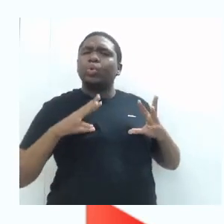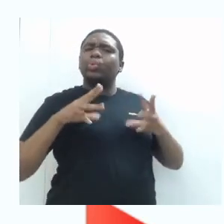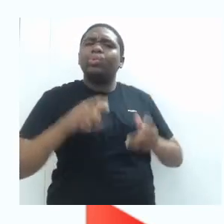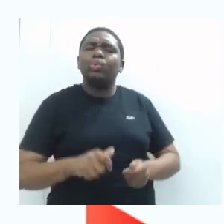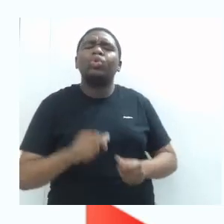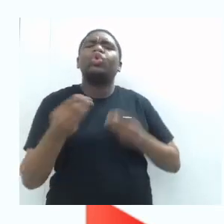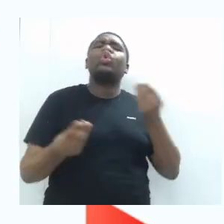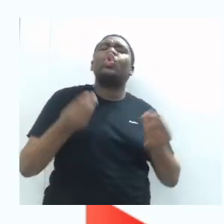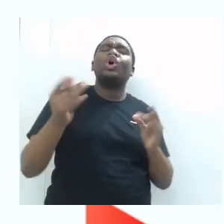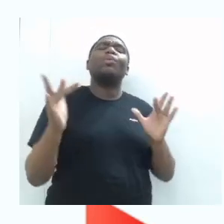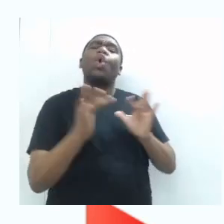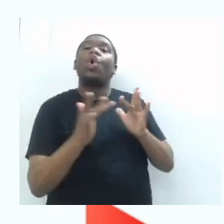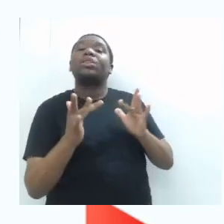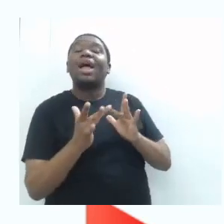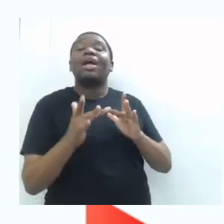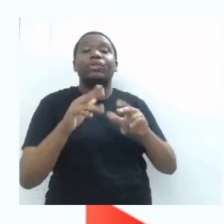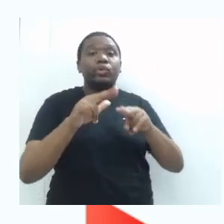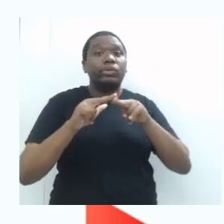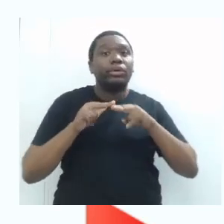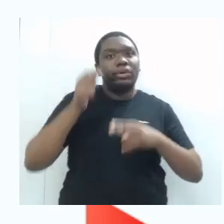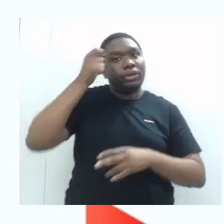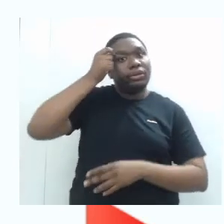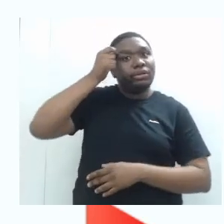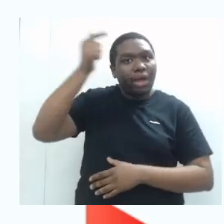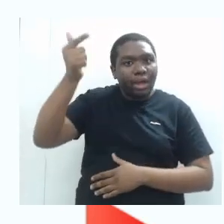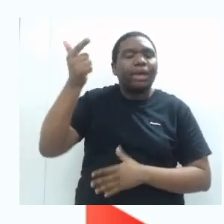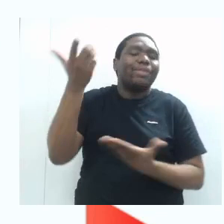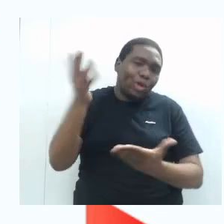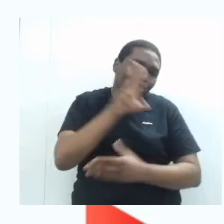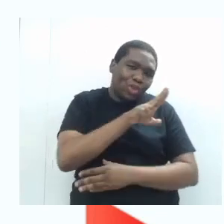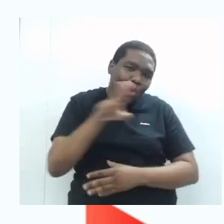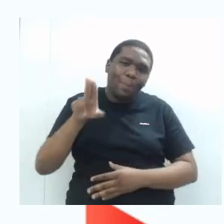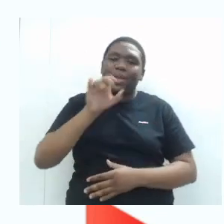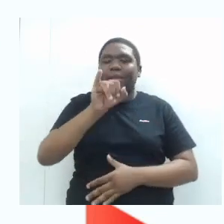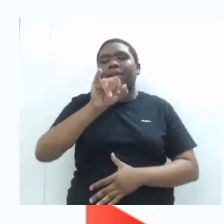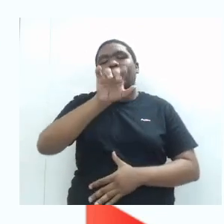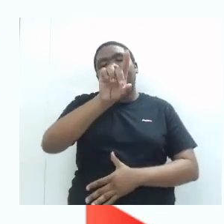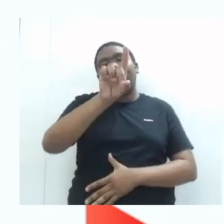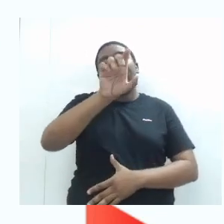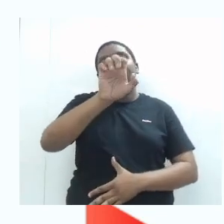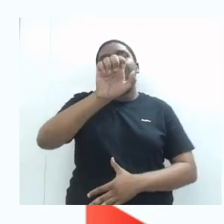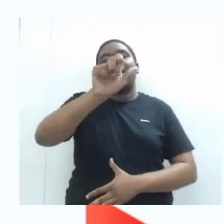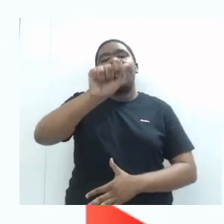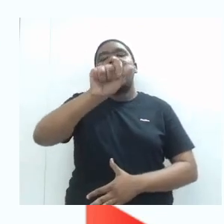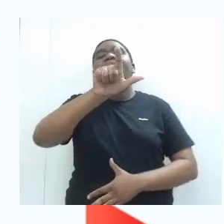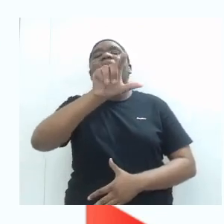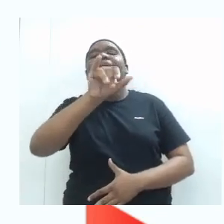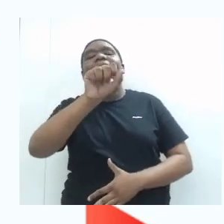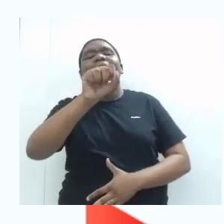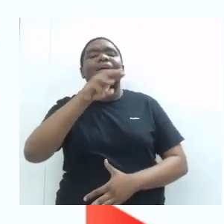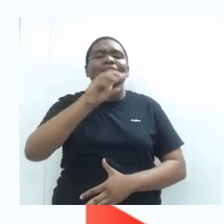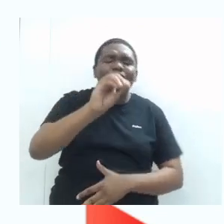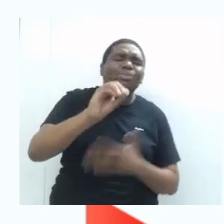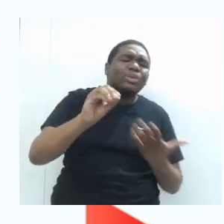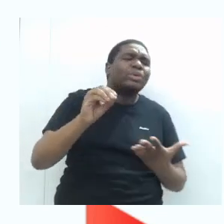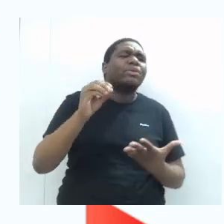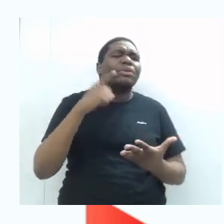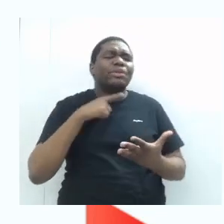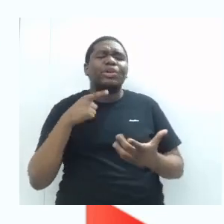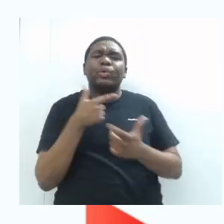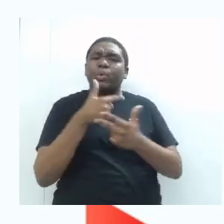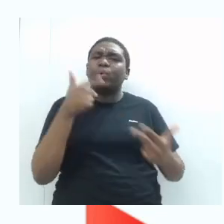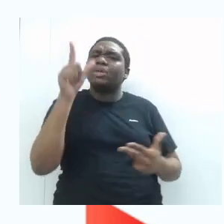pelas ideias, daí o nome idealismo. Já os objetos possuem algo que vai além de